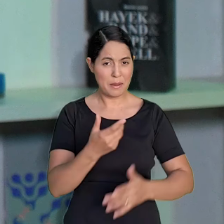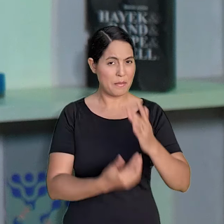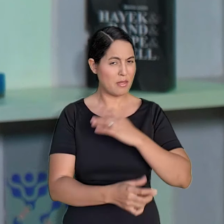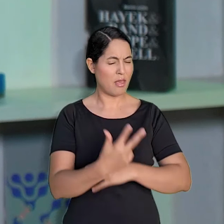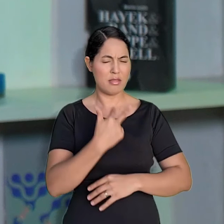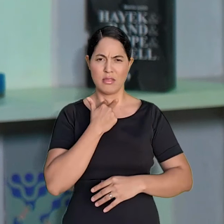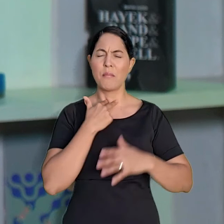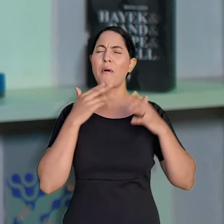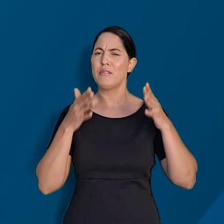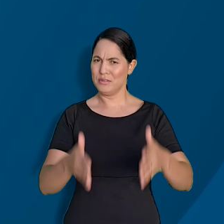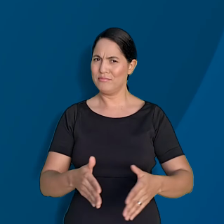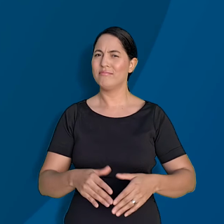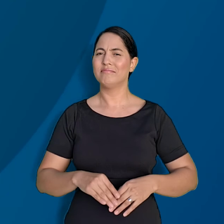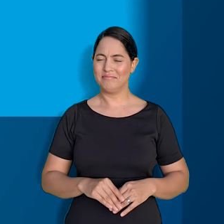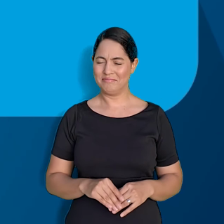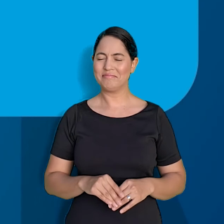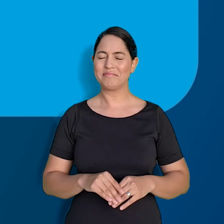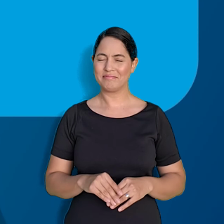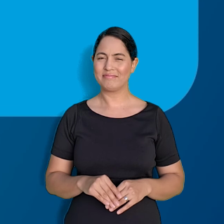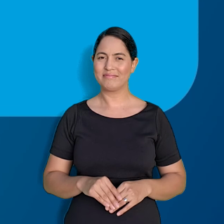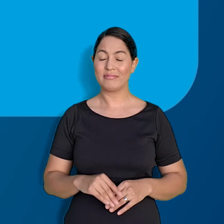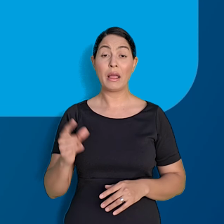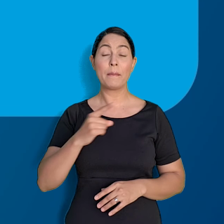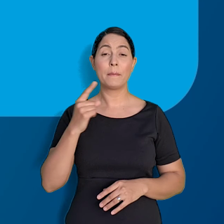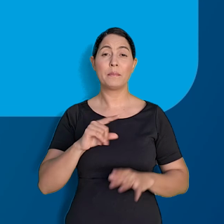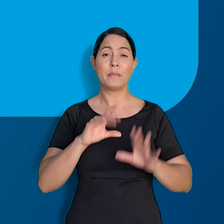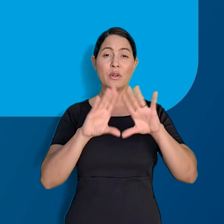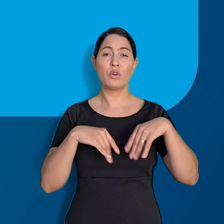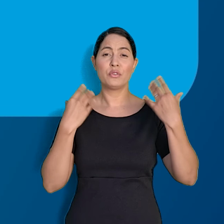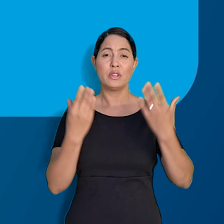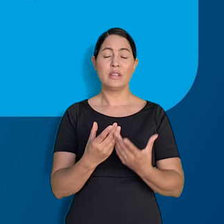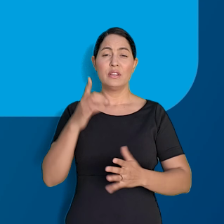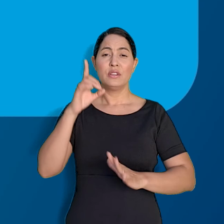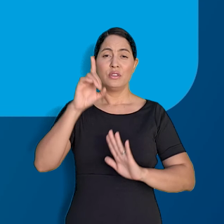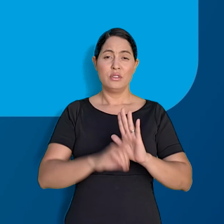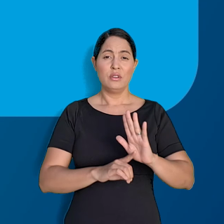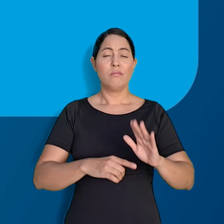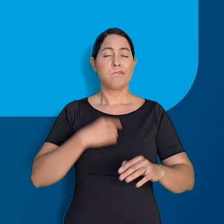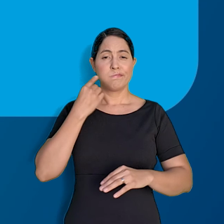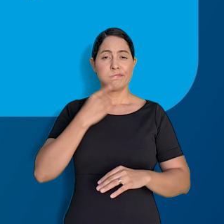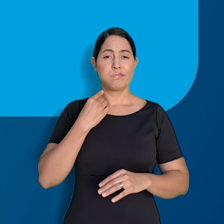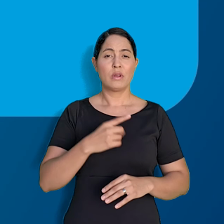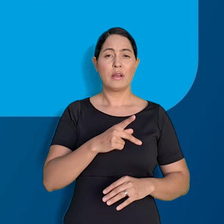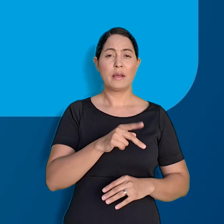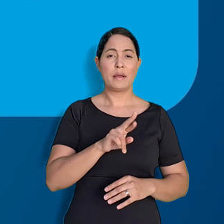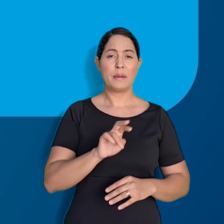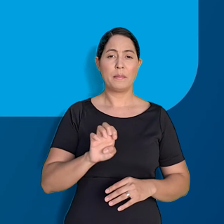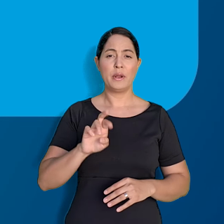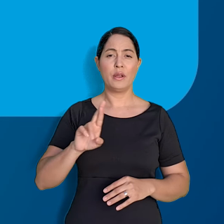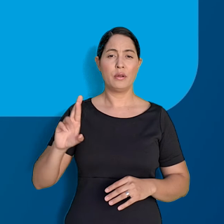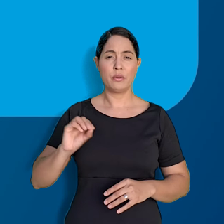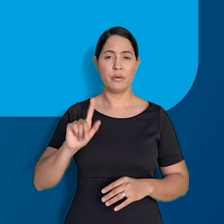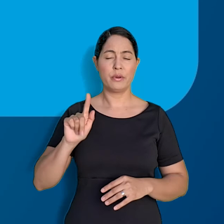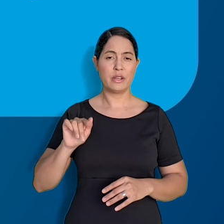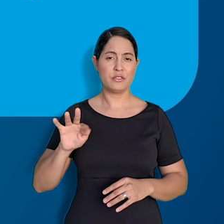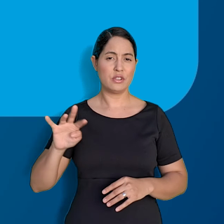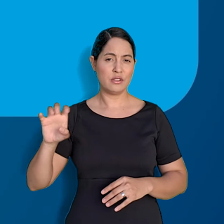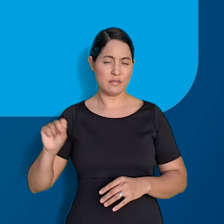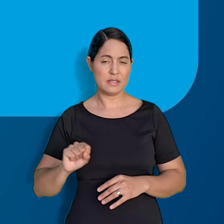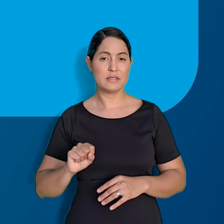pode perder. A primeira Conferência Nacional dos Direitos e Prerrogativas da Advocacia Brasileira reunirá